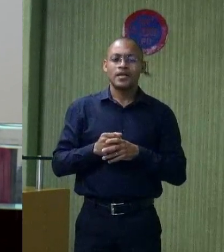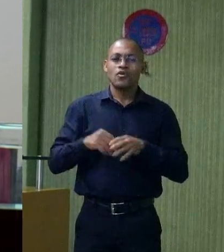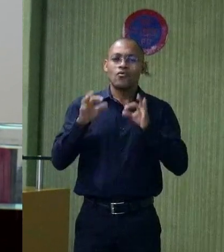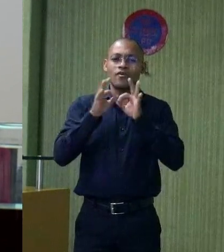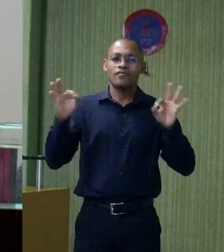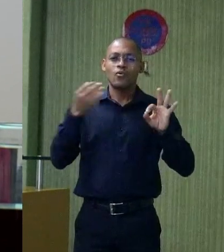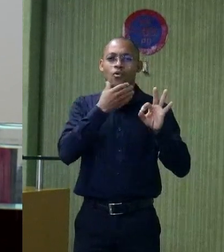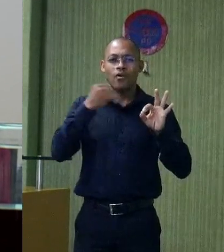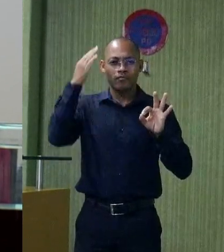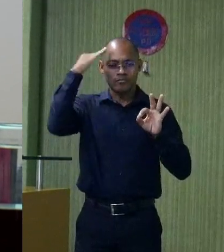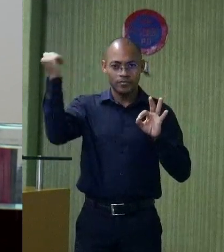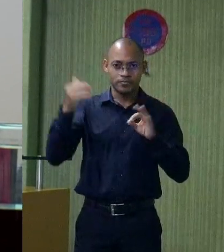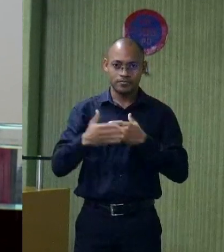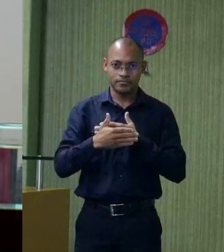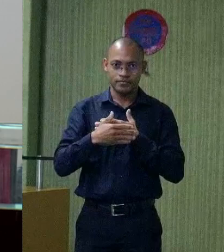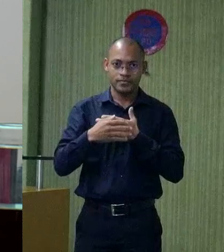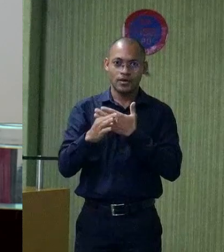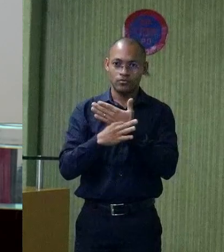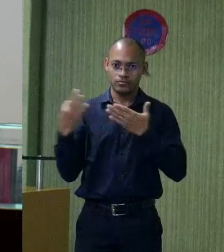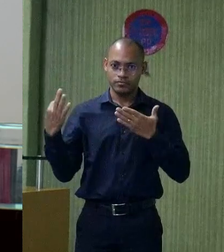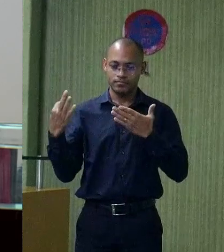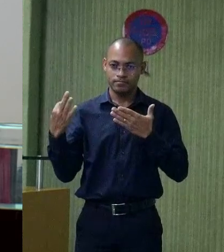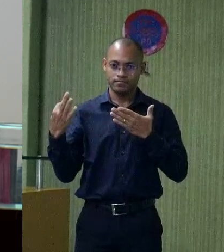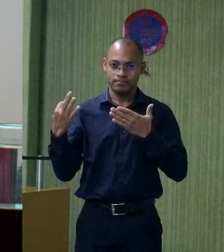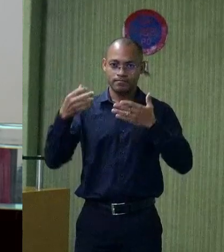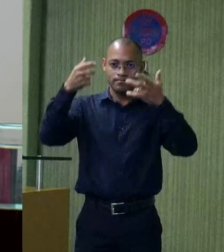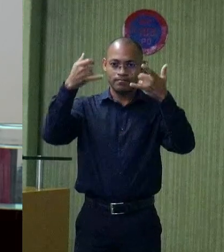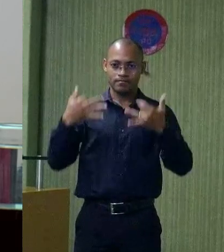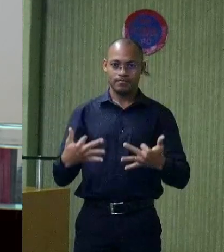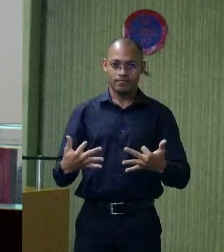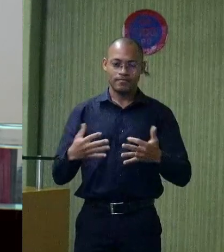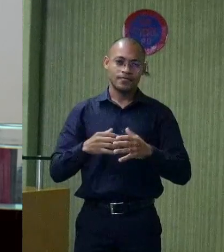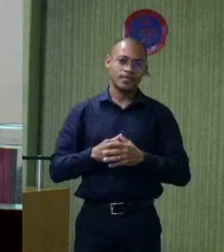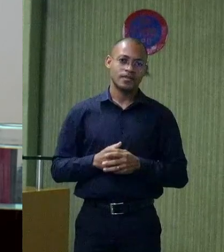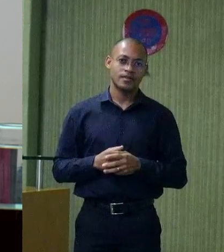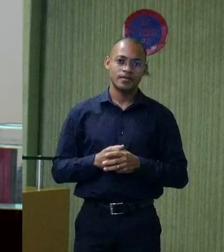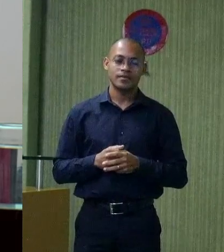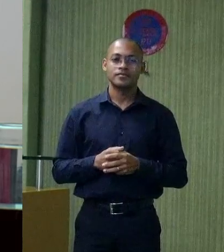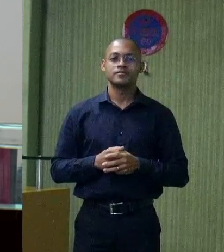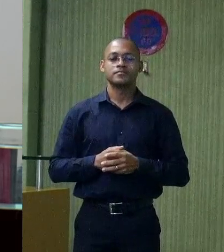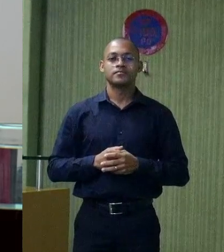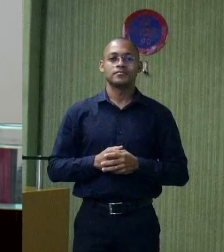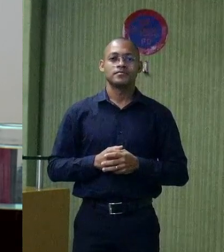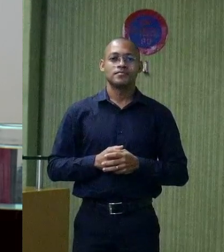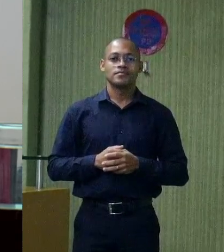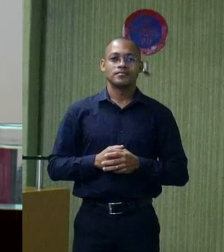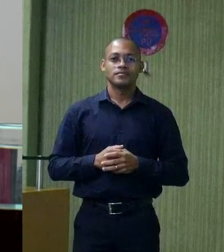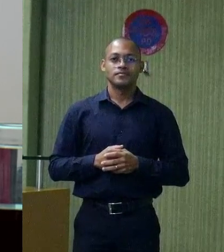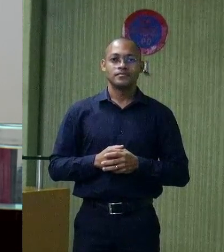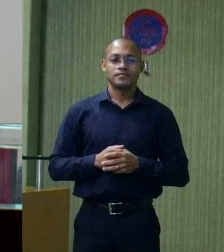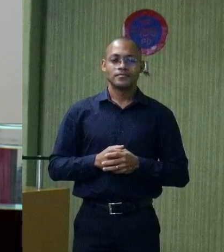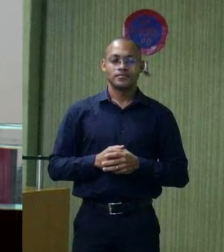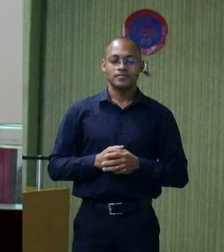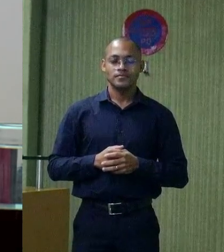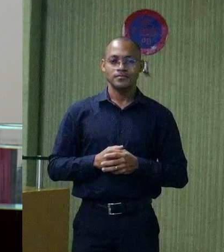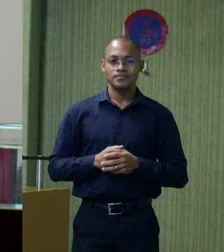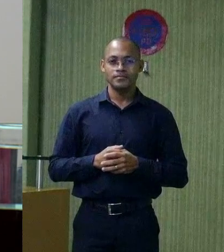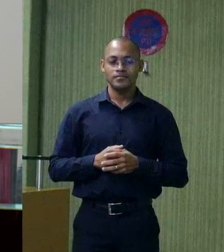Umo di como tempo custa a